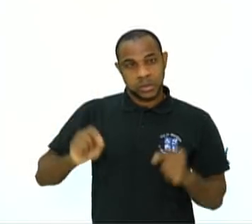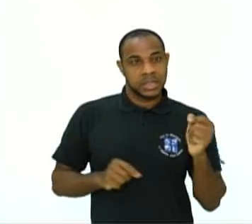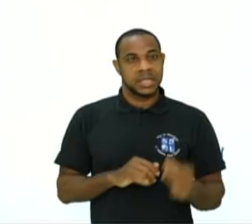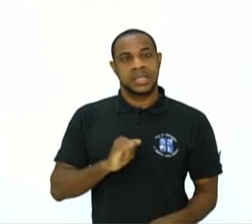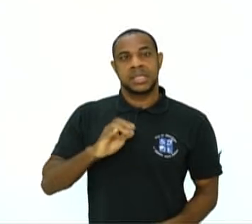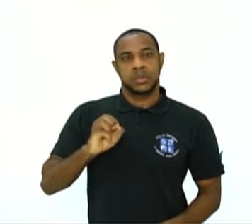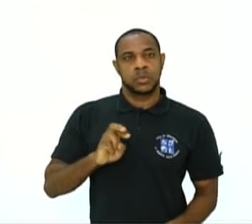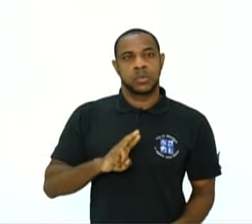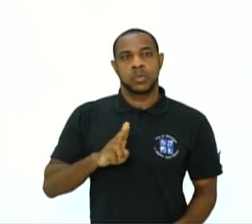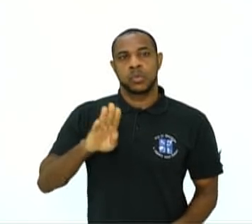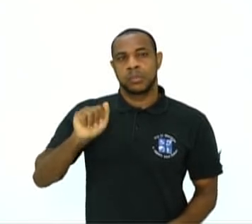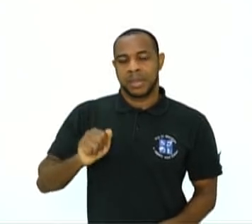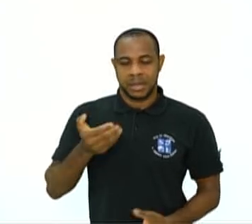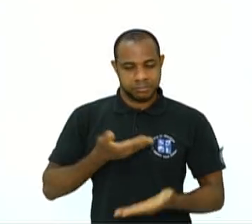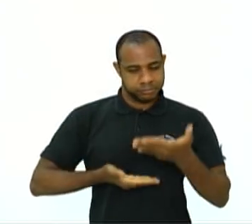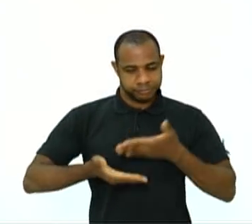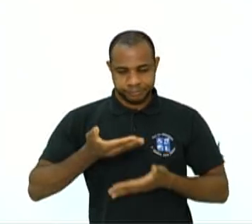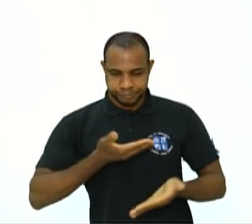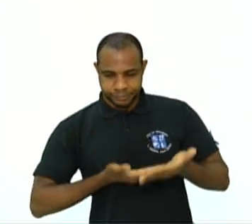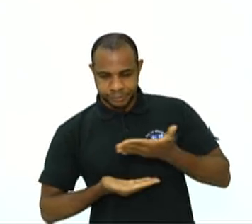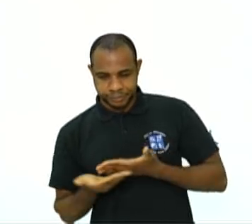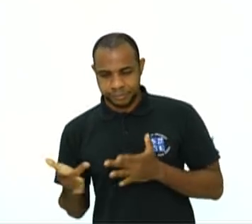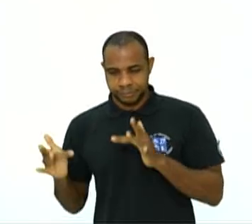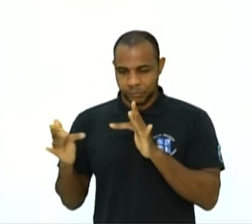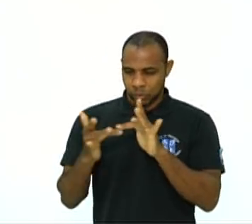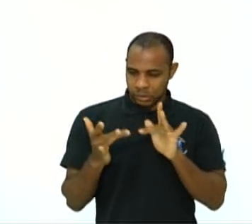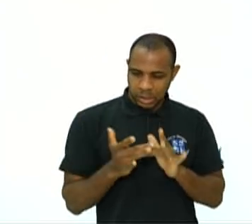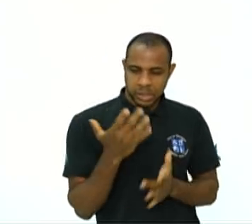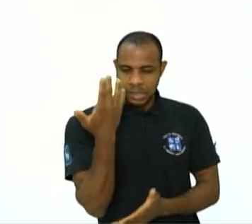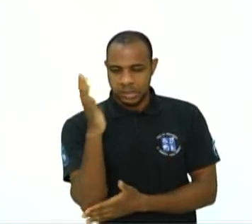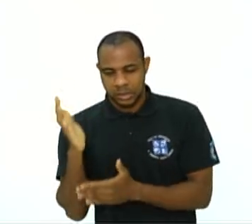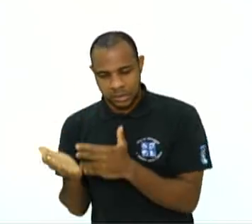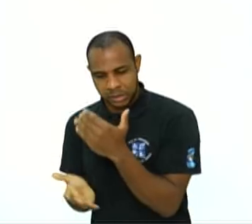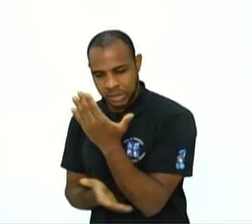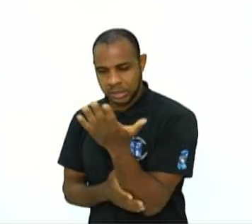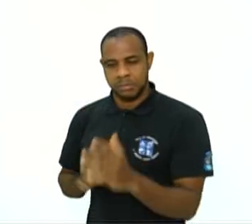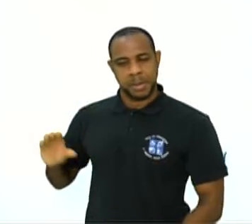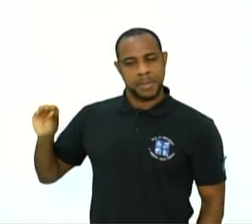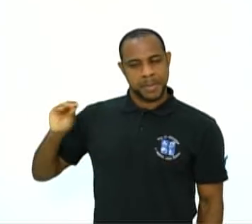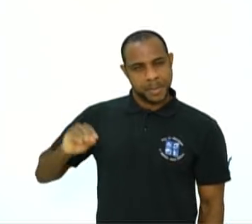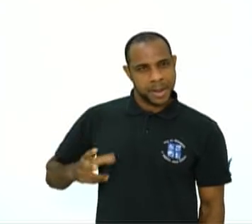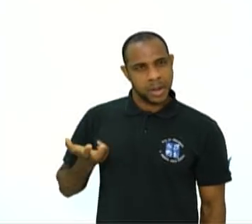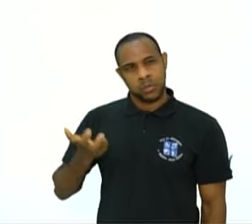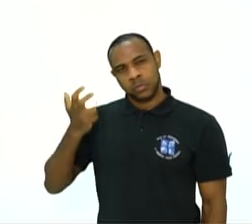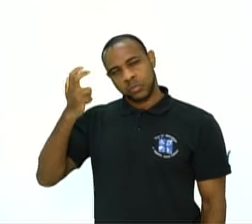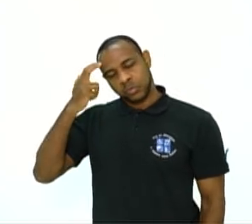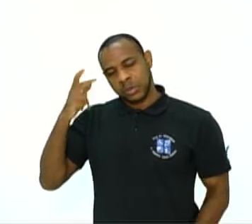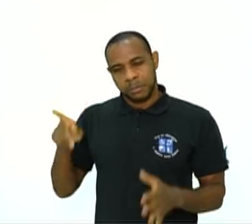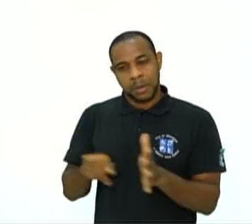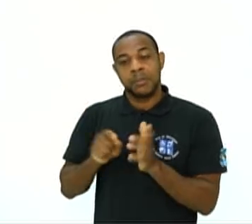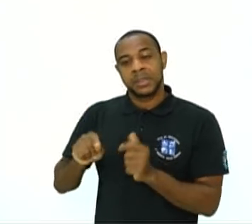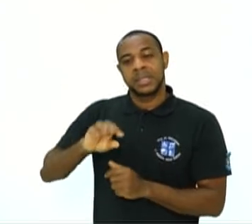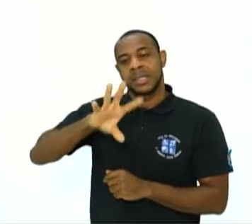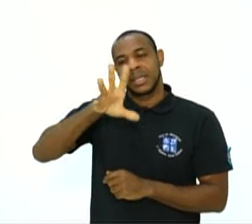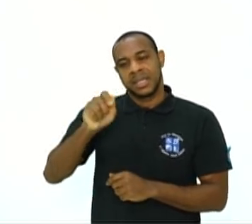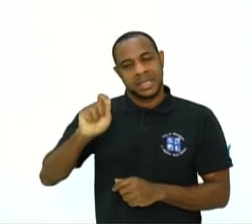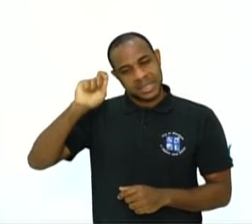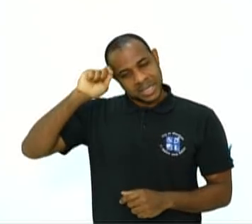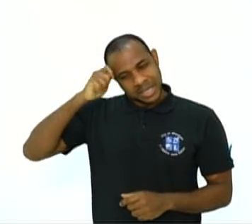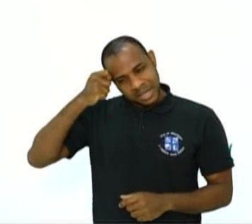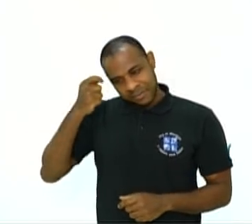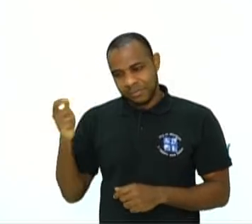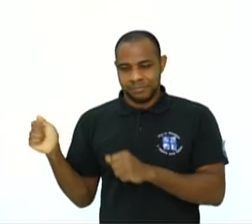A forte relação com a natureza, com a oralidade, né? A cultura que vem da África para o Brasil,